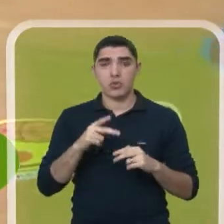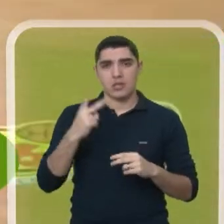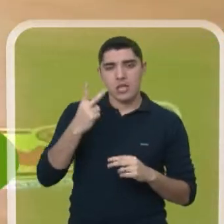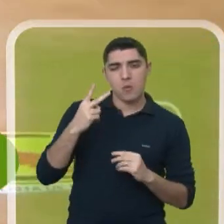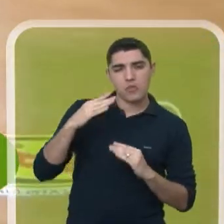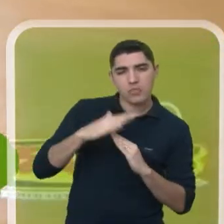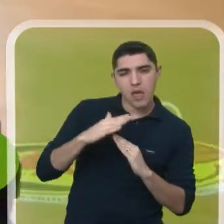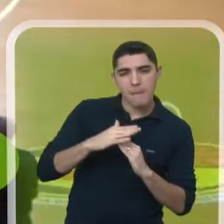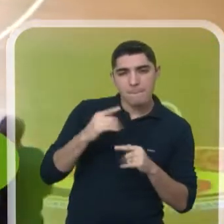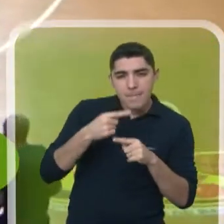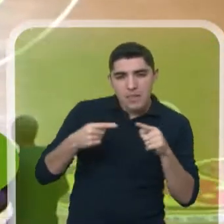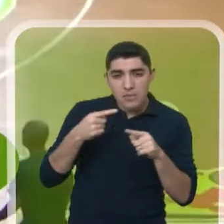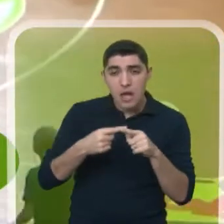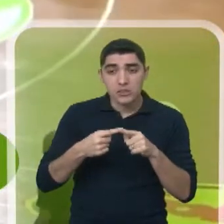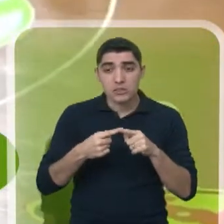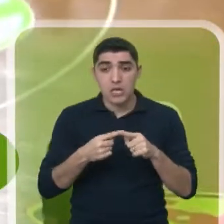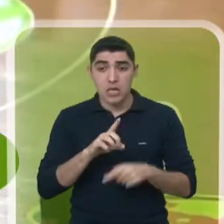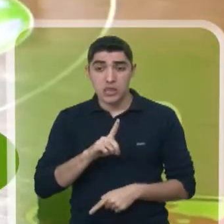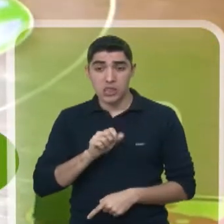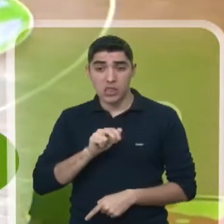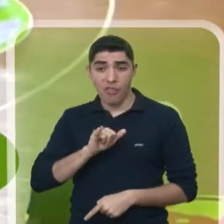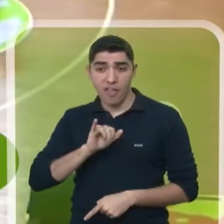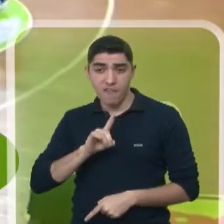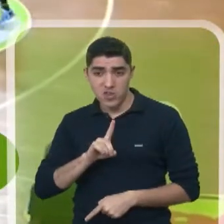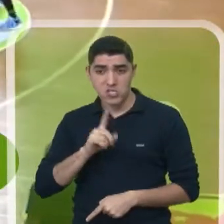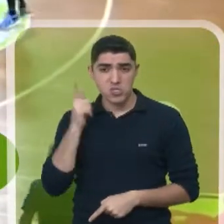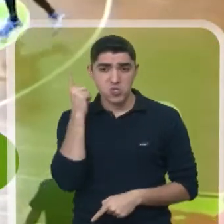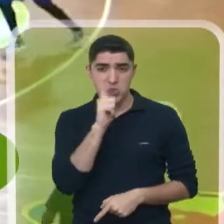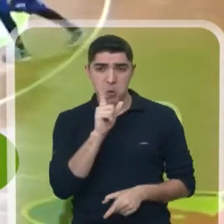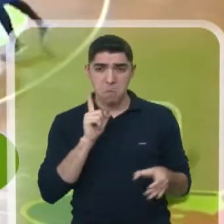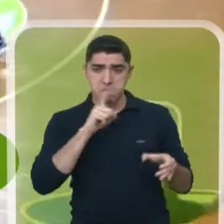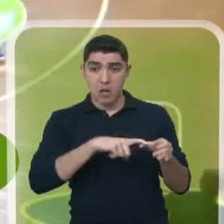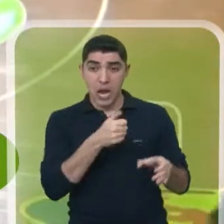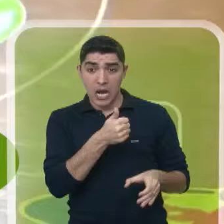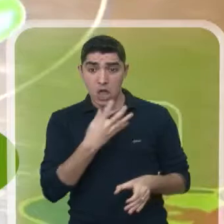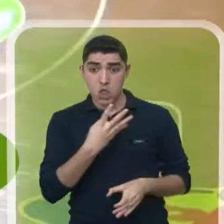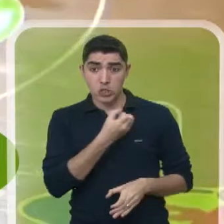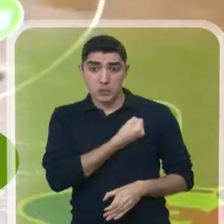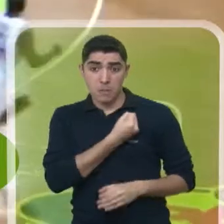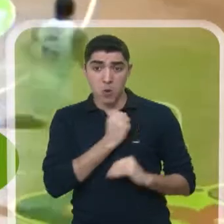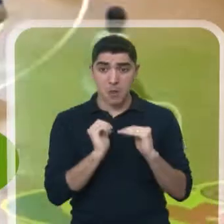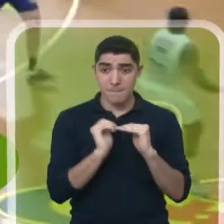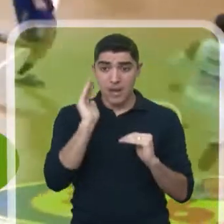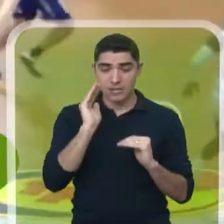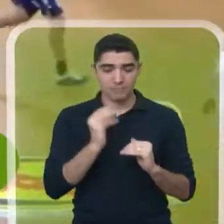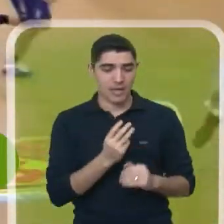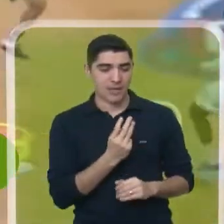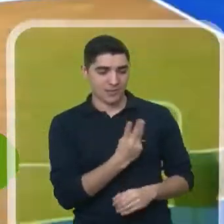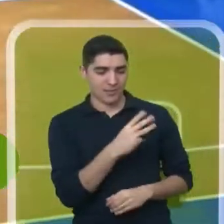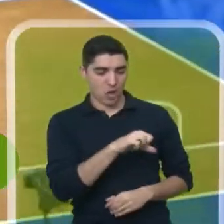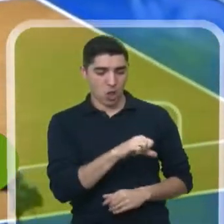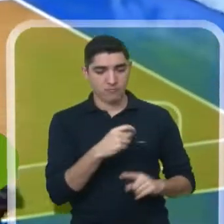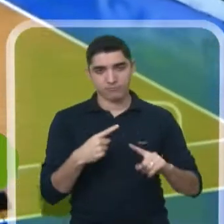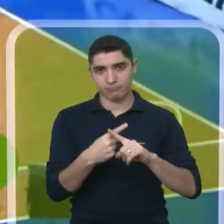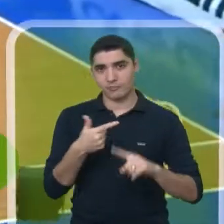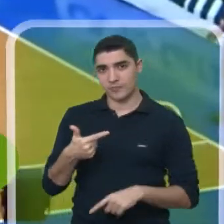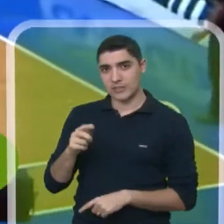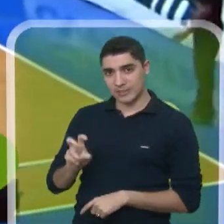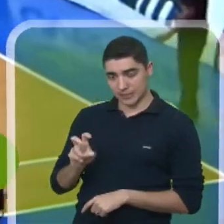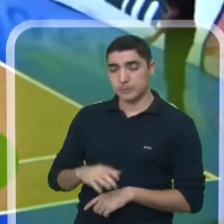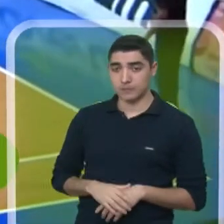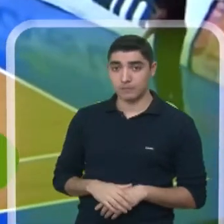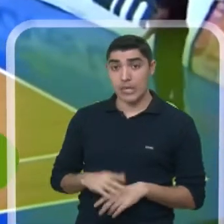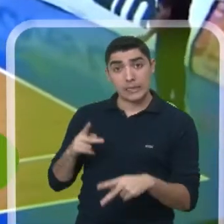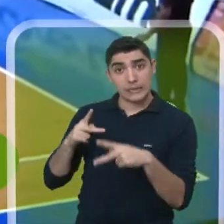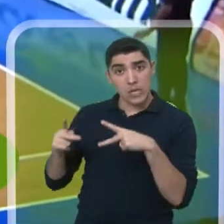quarto, David Jackson colocou mais 2 lá dentro, abrindo 14 pontos à frente, 39-25. O São José